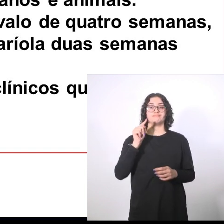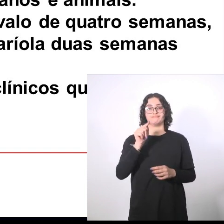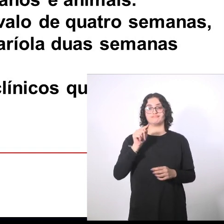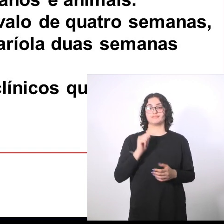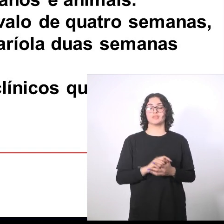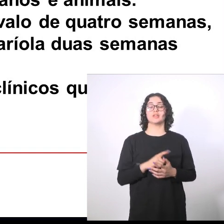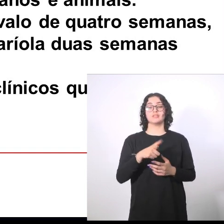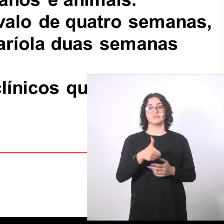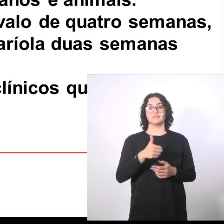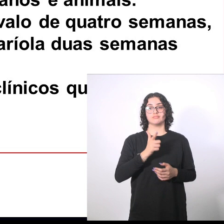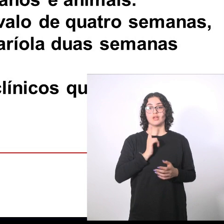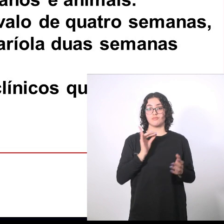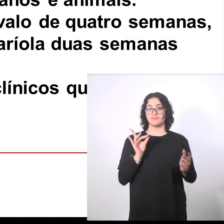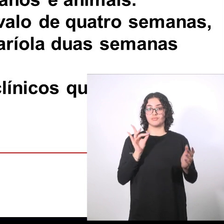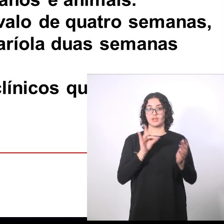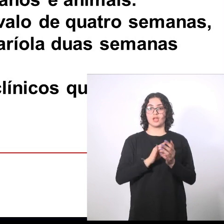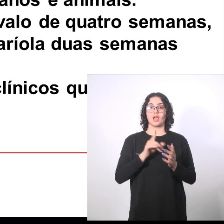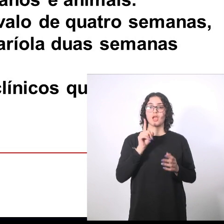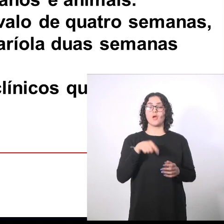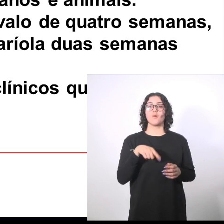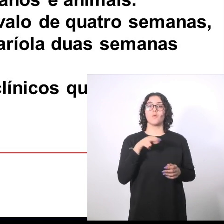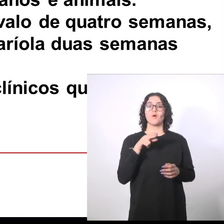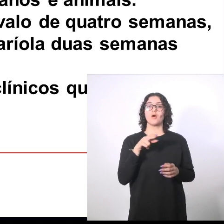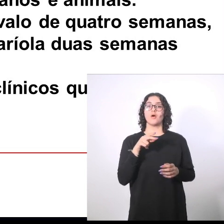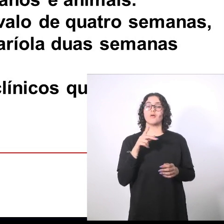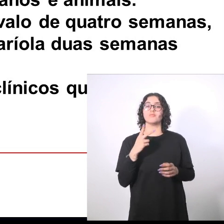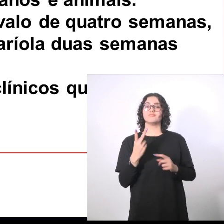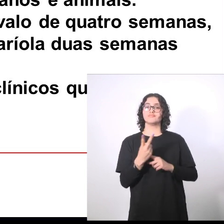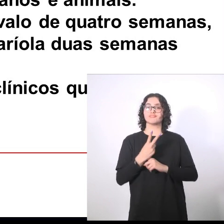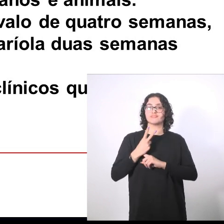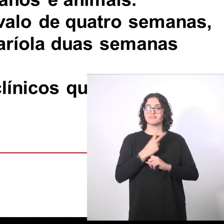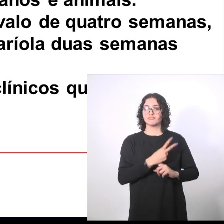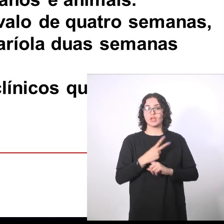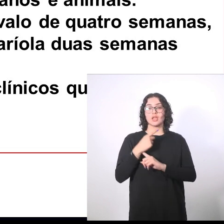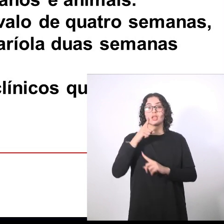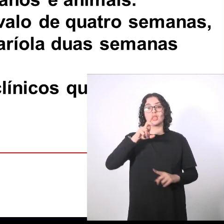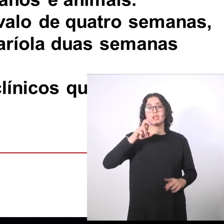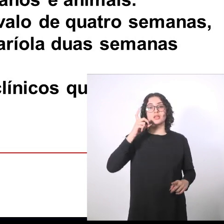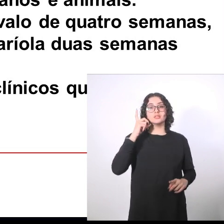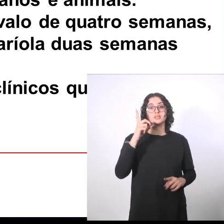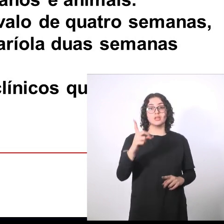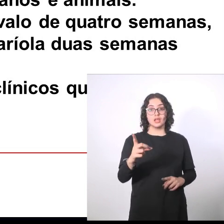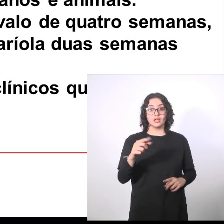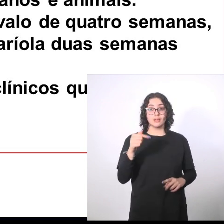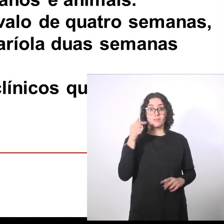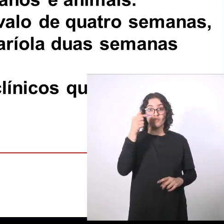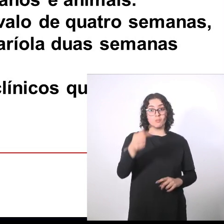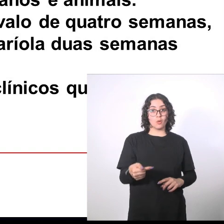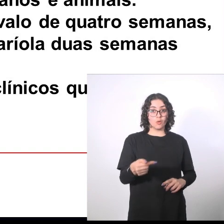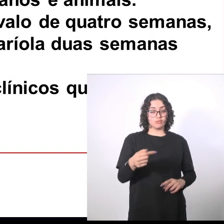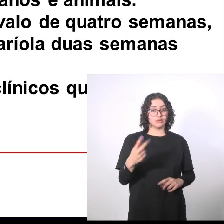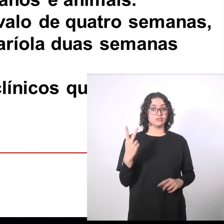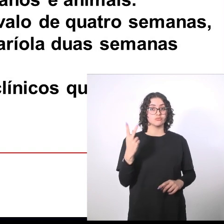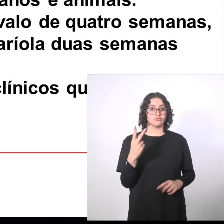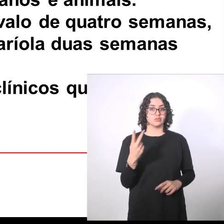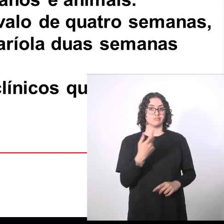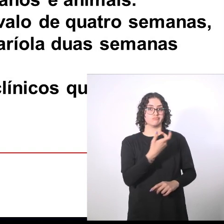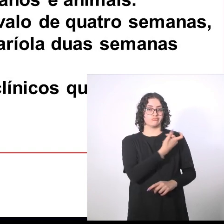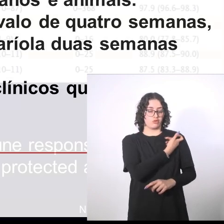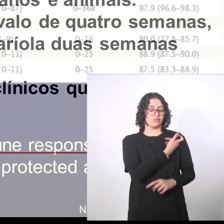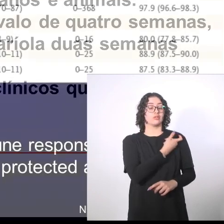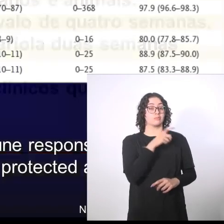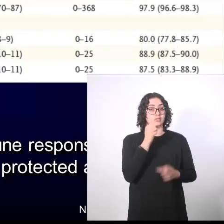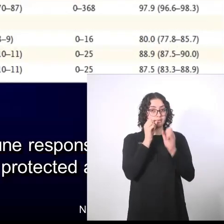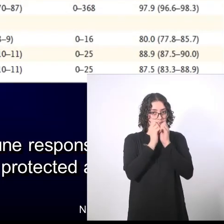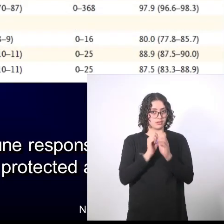ter, na realidade, uma proteção na sua plenitude 15 dias depois da segunda dose. Isso também tem que ficar claro. Próximo,